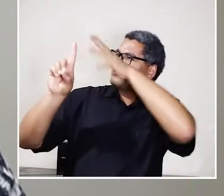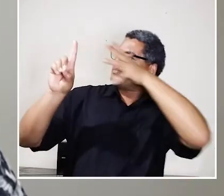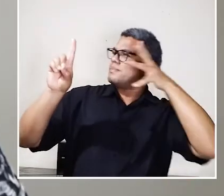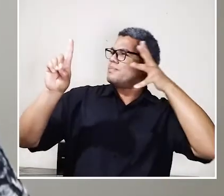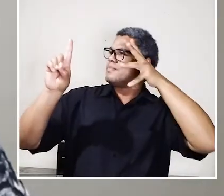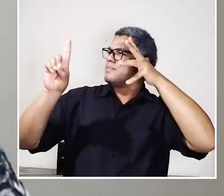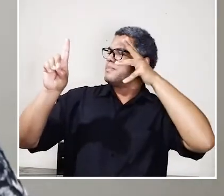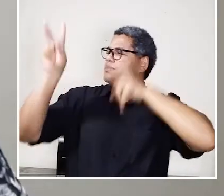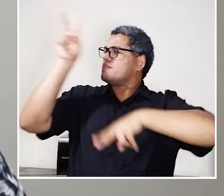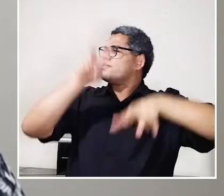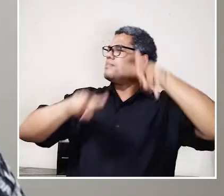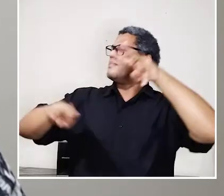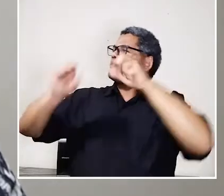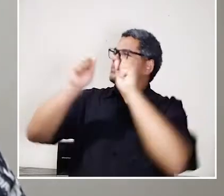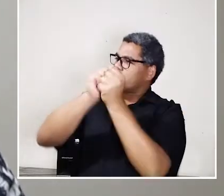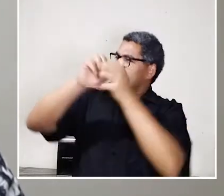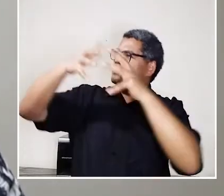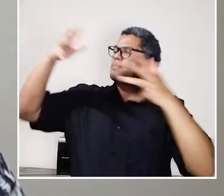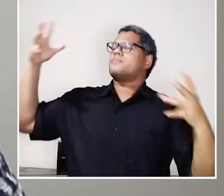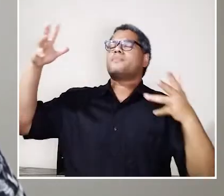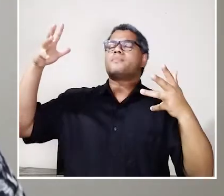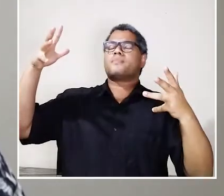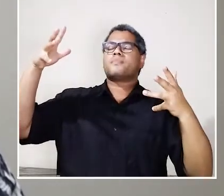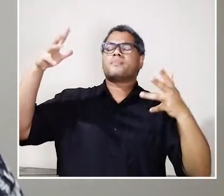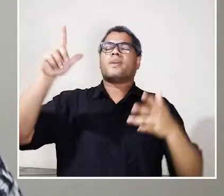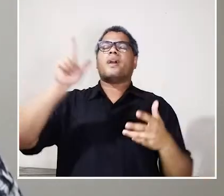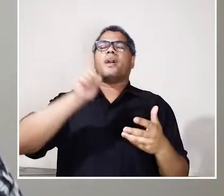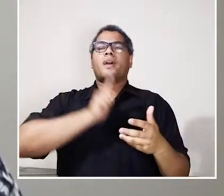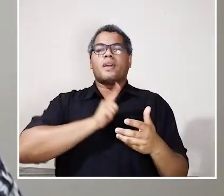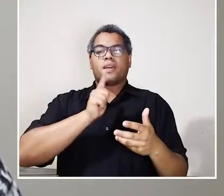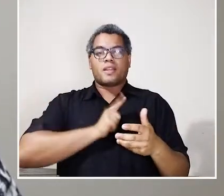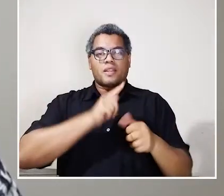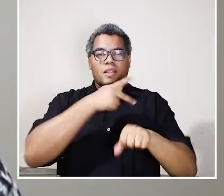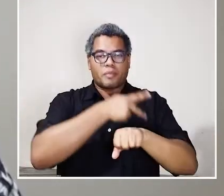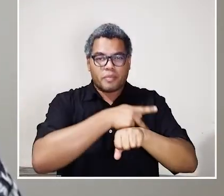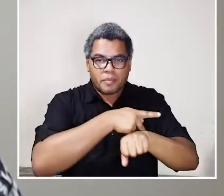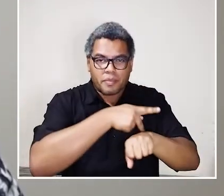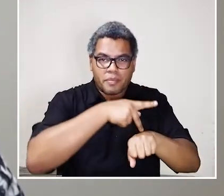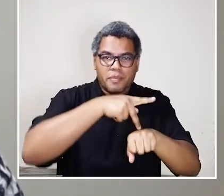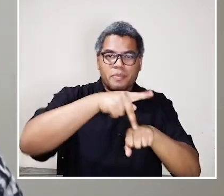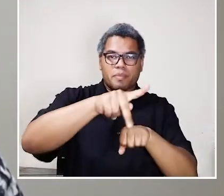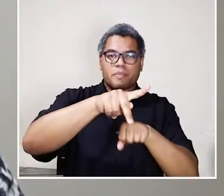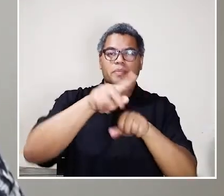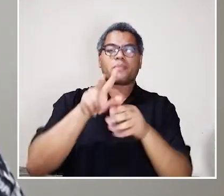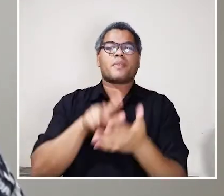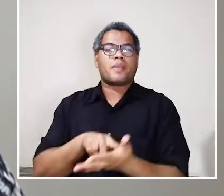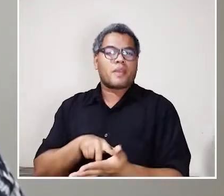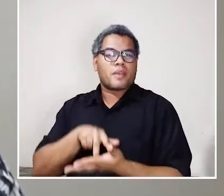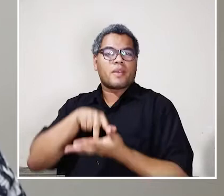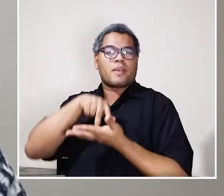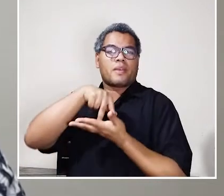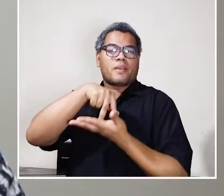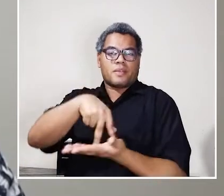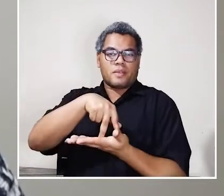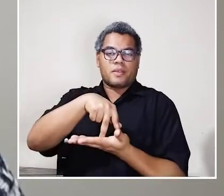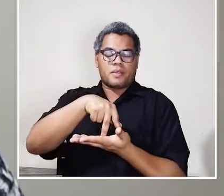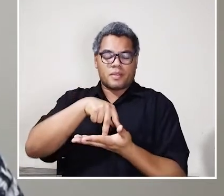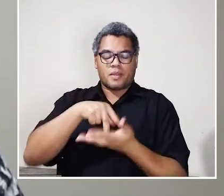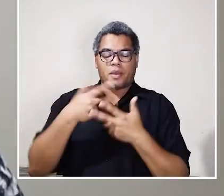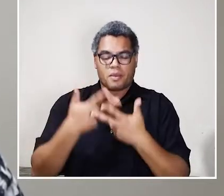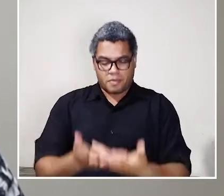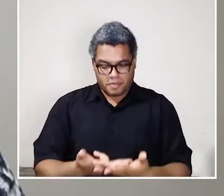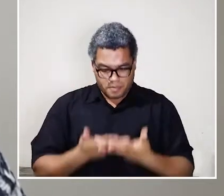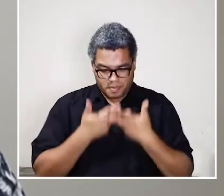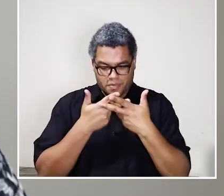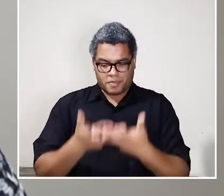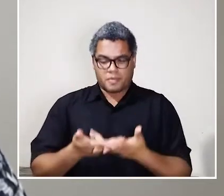a tribulação que purifica o grão de trigo, separando-o da palha. A perseverança é a